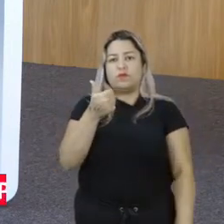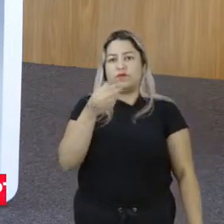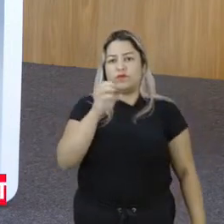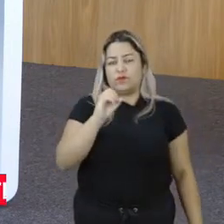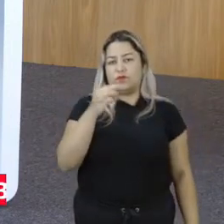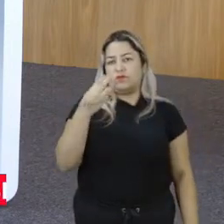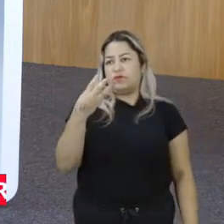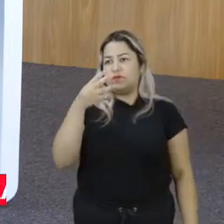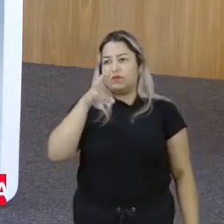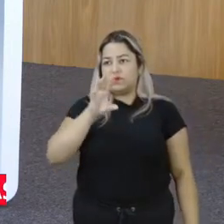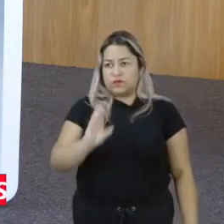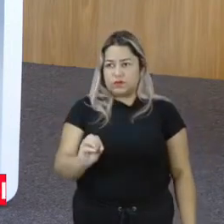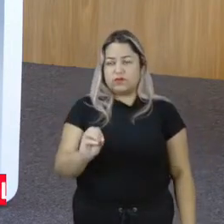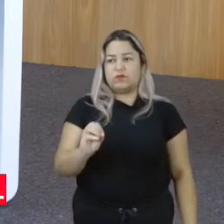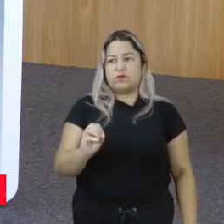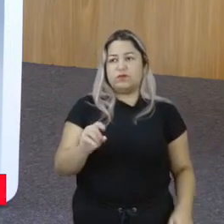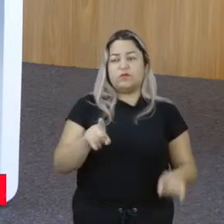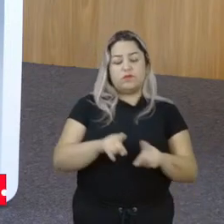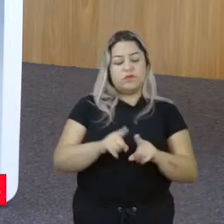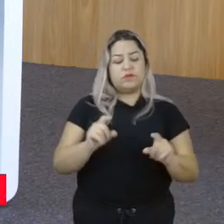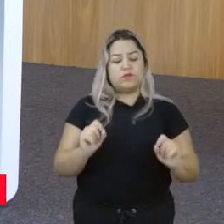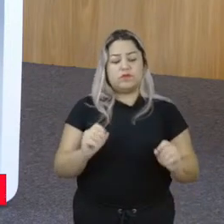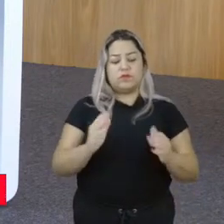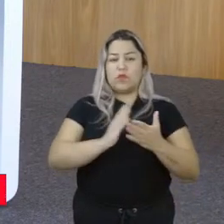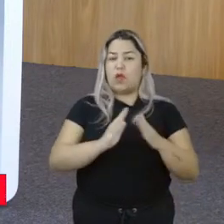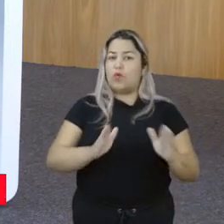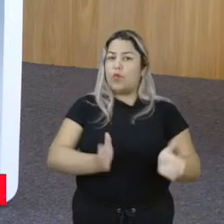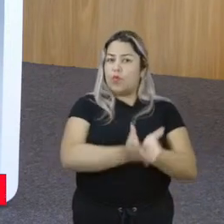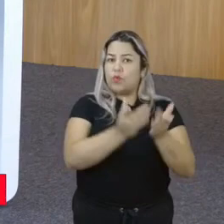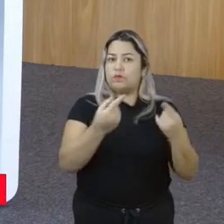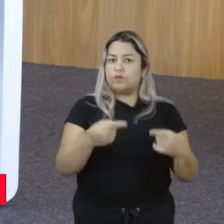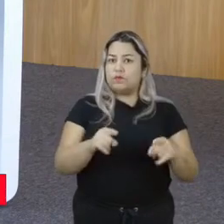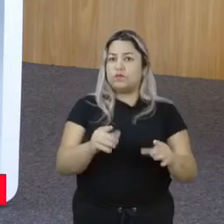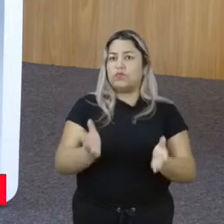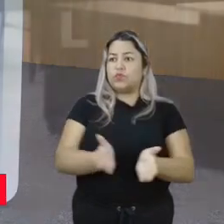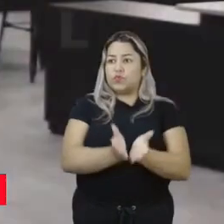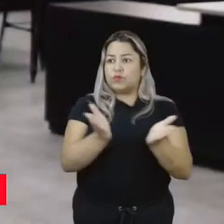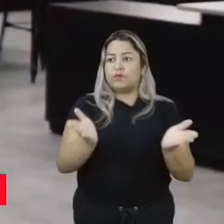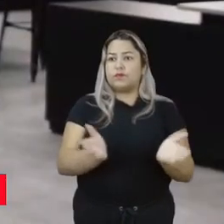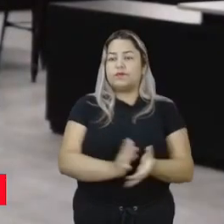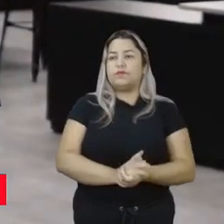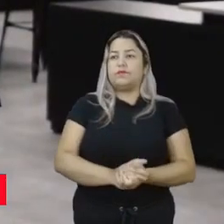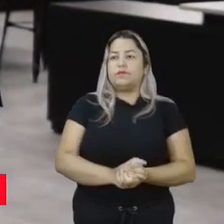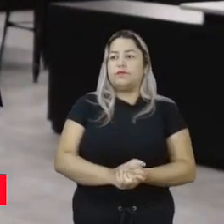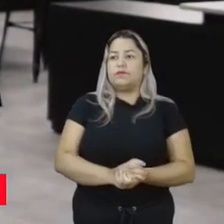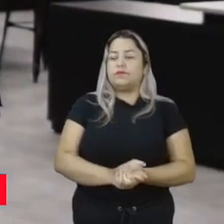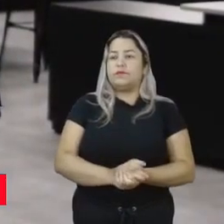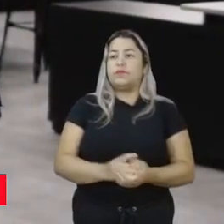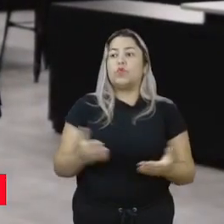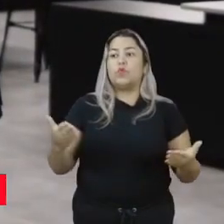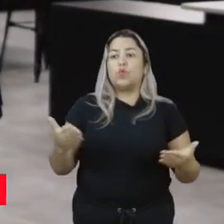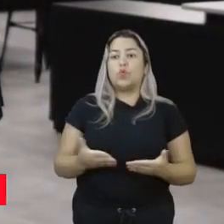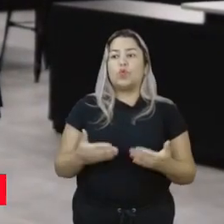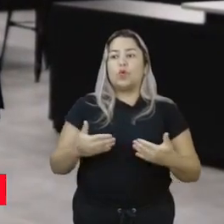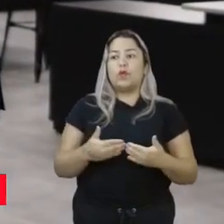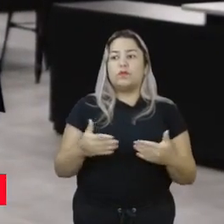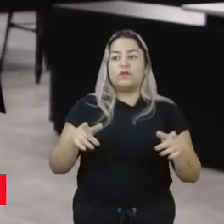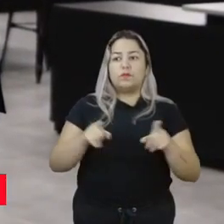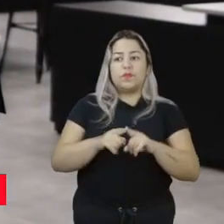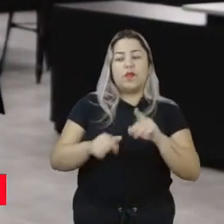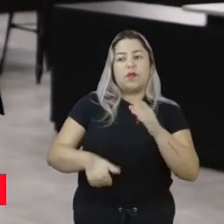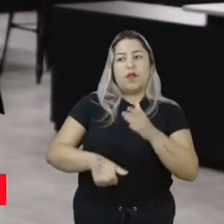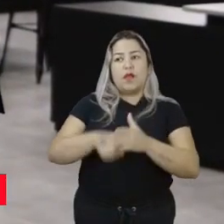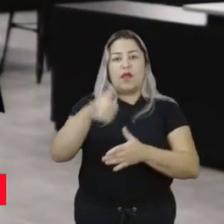2030, como a erradicação da pobreza e o combate à fome. Hoje aqui nós inauguramos a